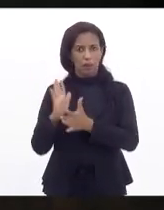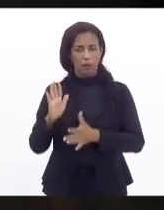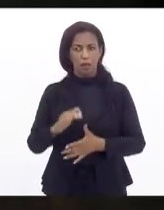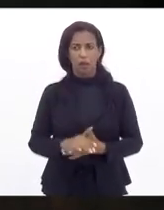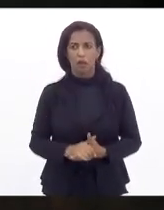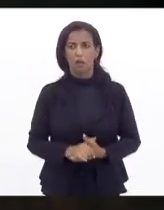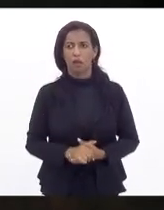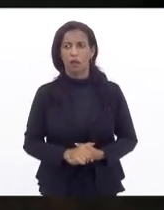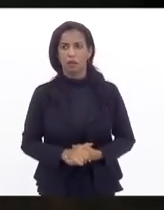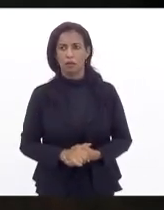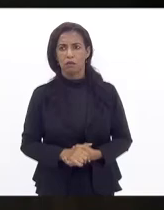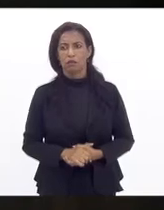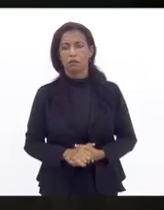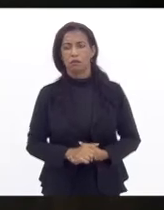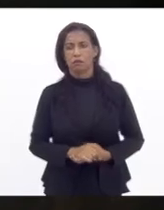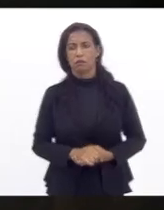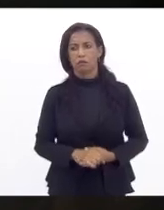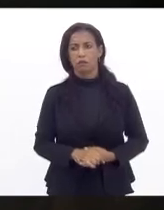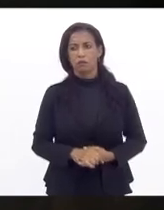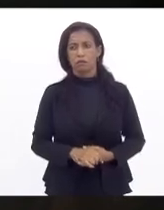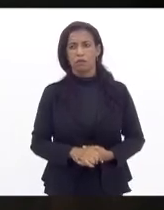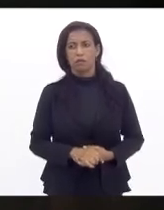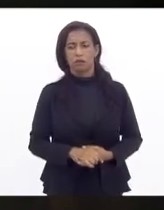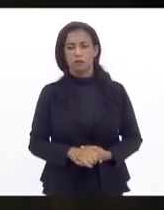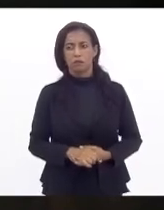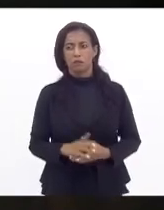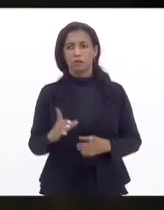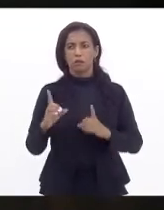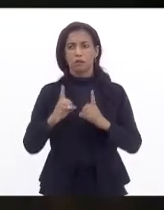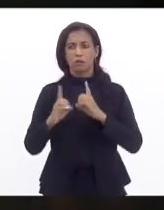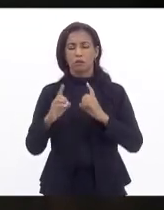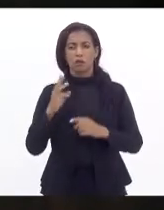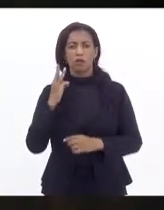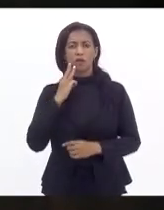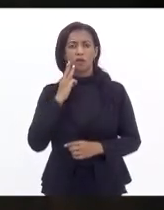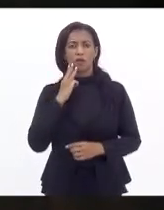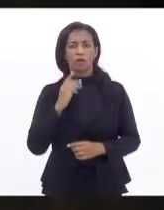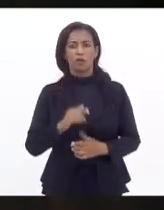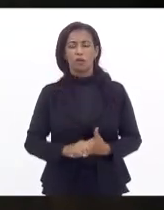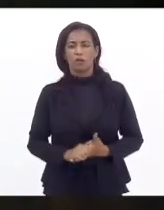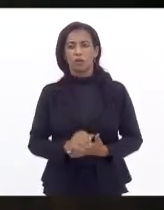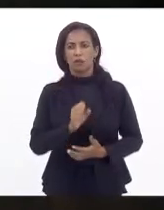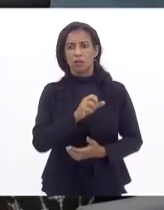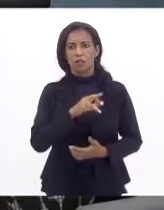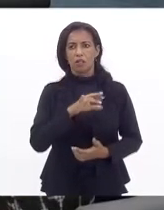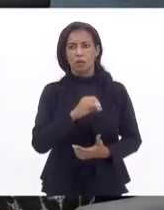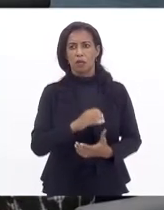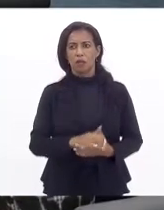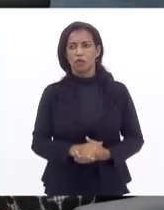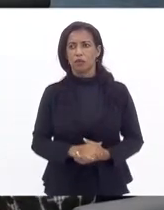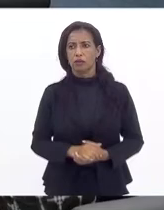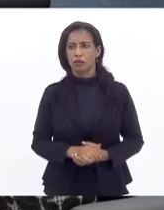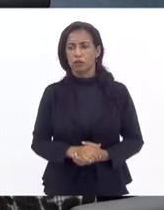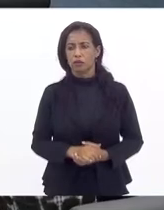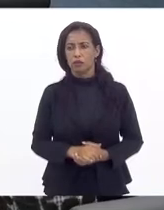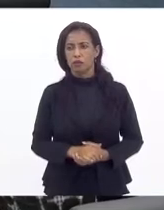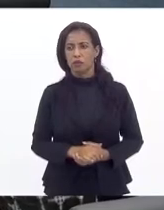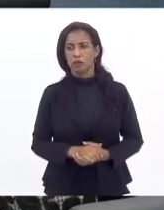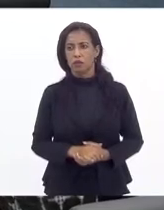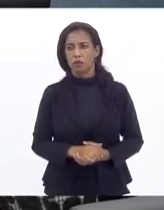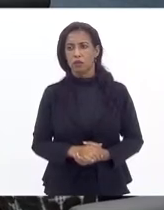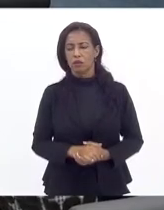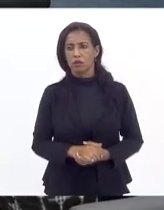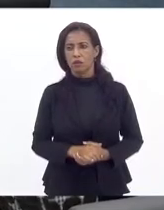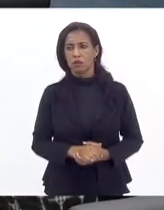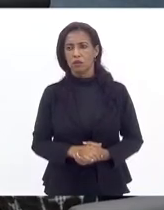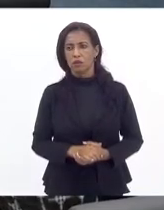vou encerrar a sessão. Para discutir, deputado Valdec, seguida, deputado Sérgio. Olha só, presidente,